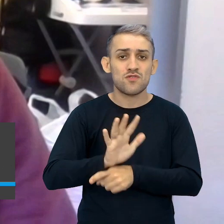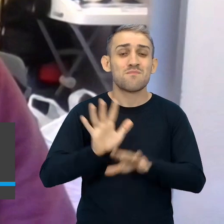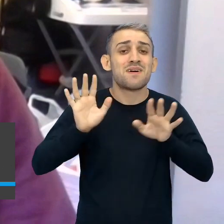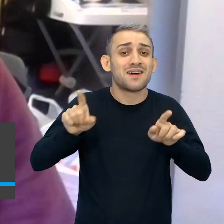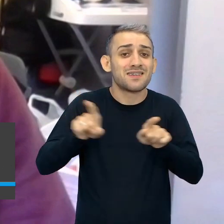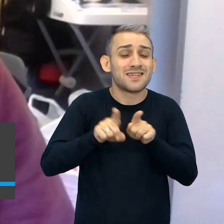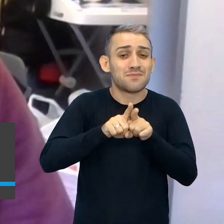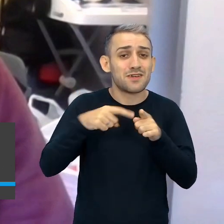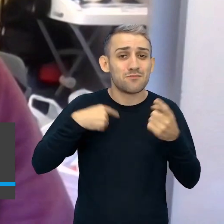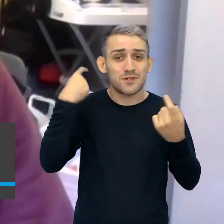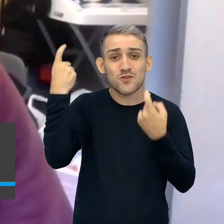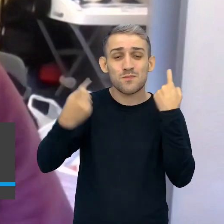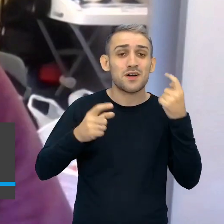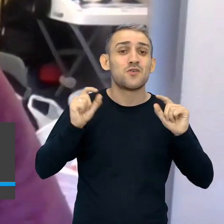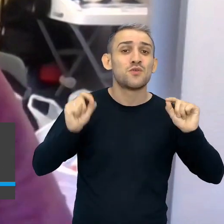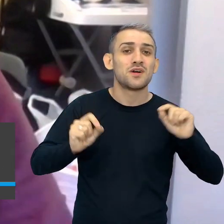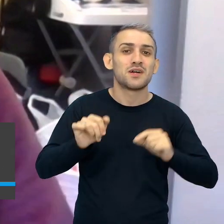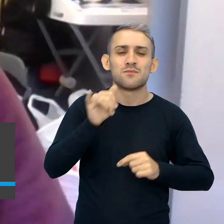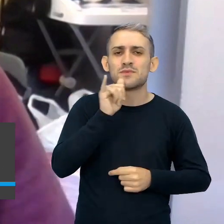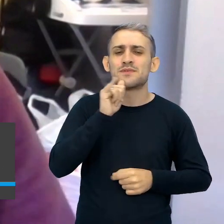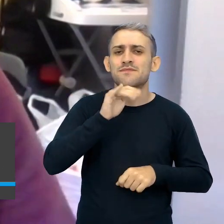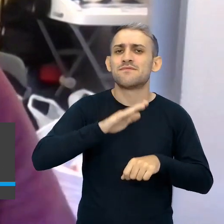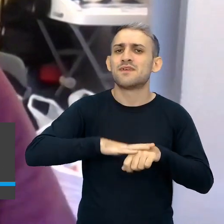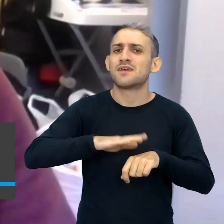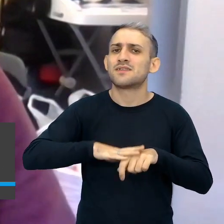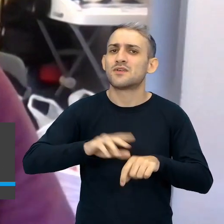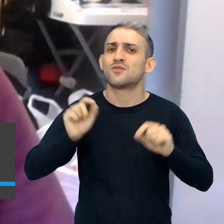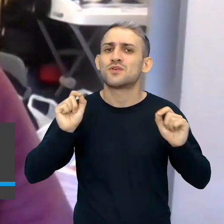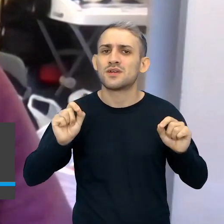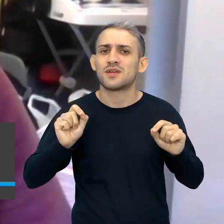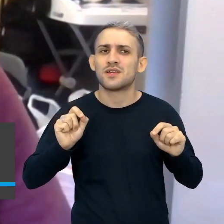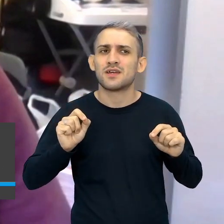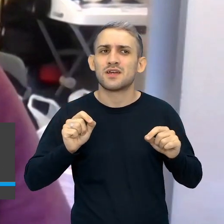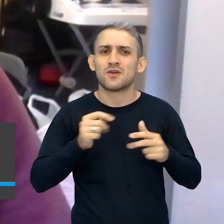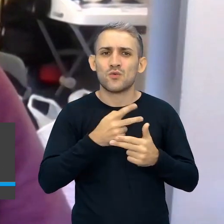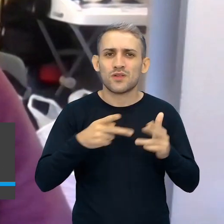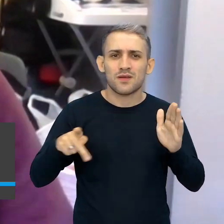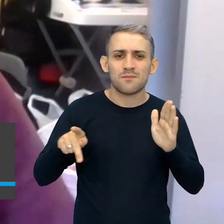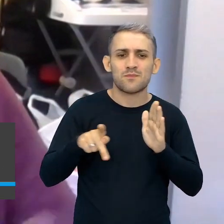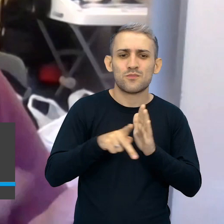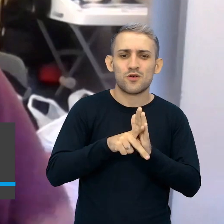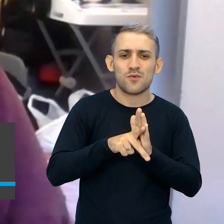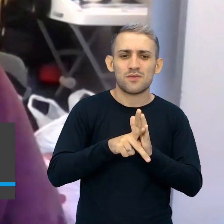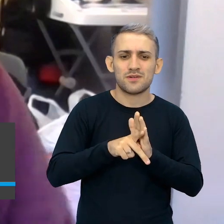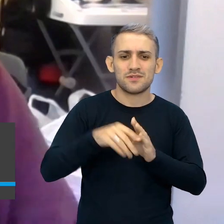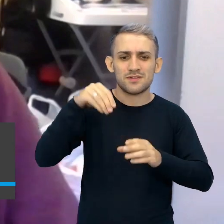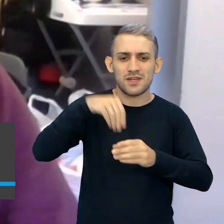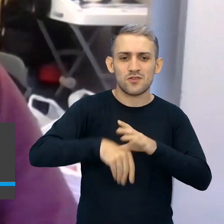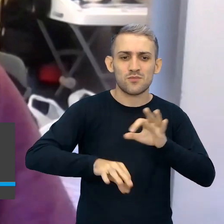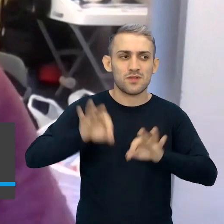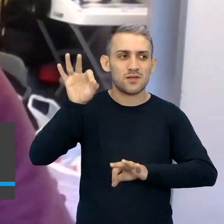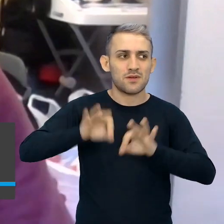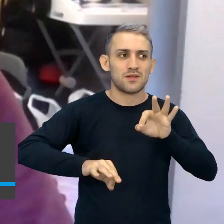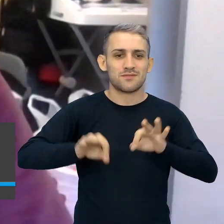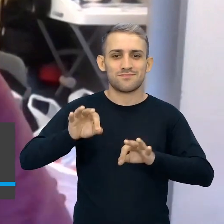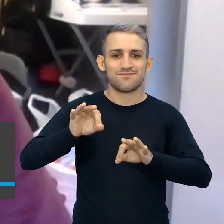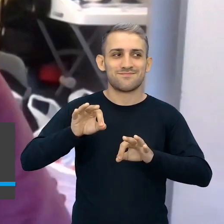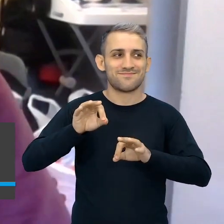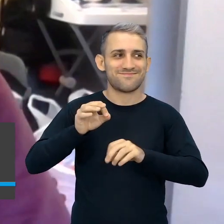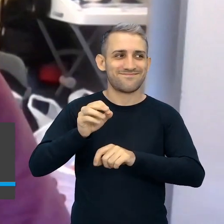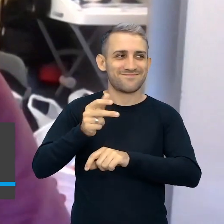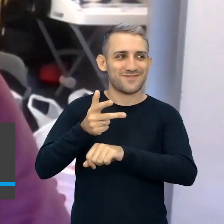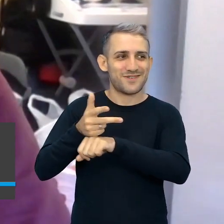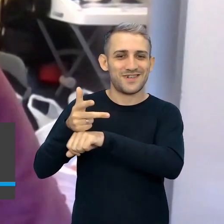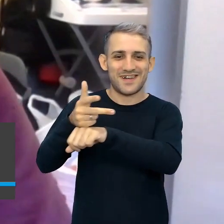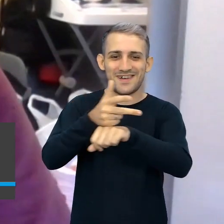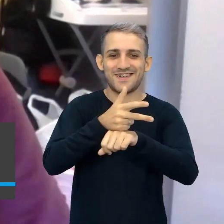vou me preocupar em tornar isso algo factível, algo plausível para o planejamento de uma filmagem.